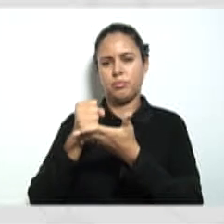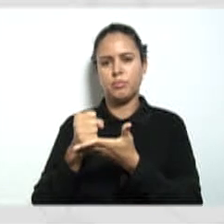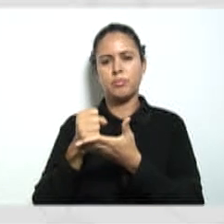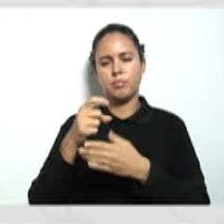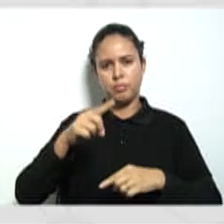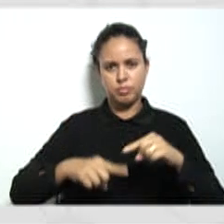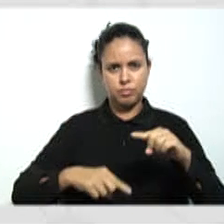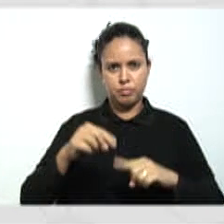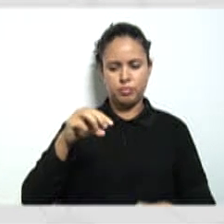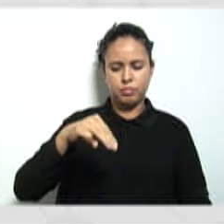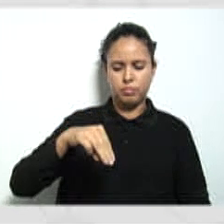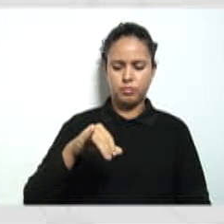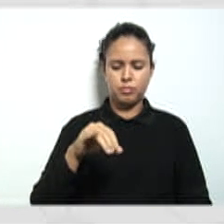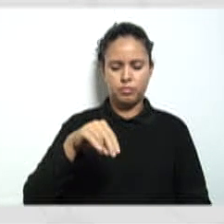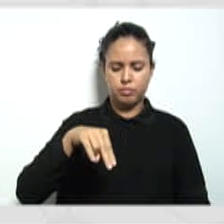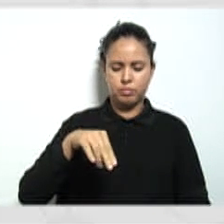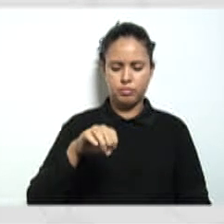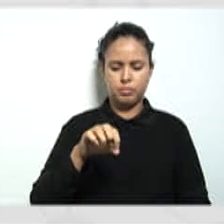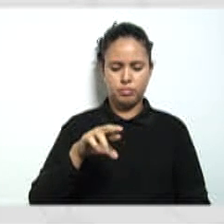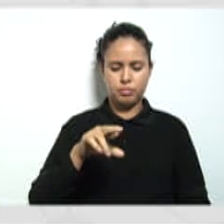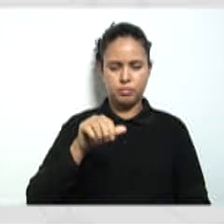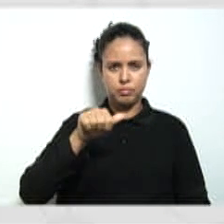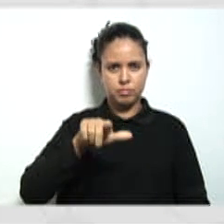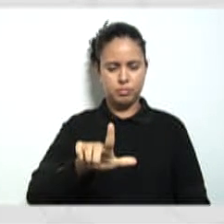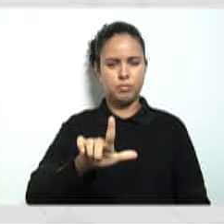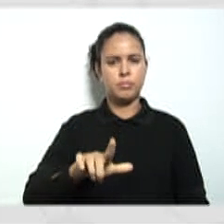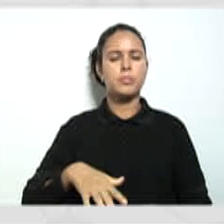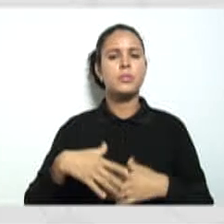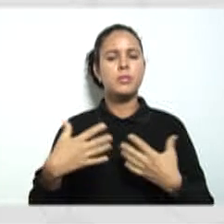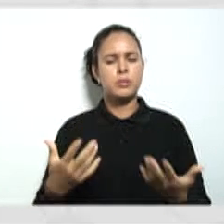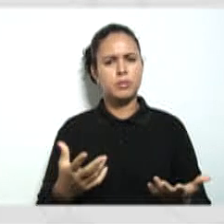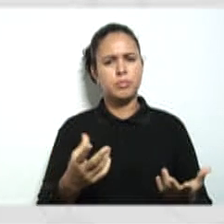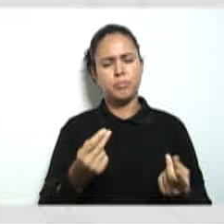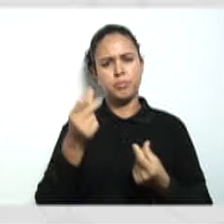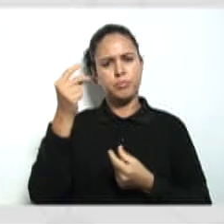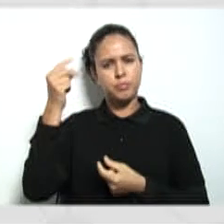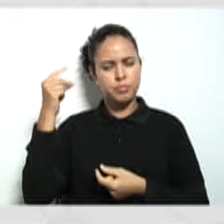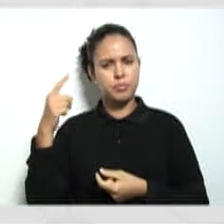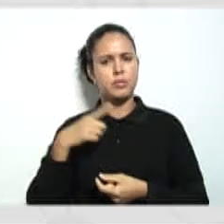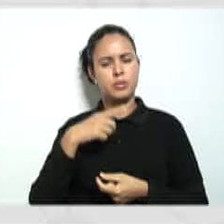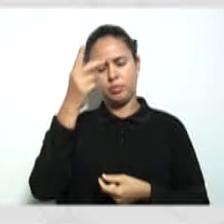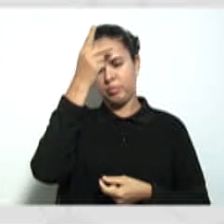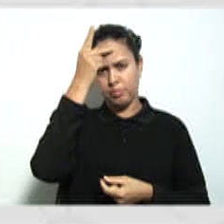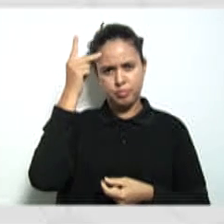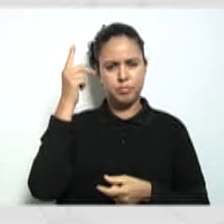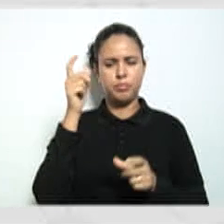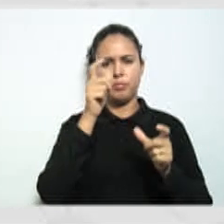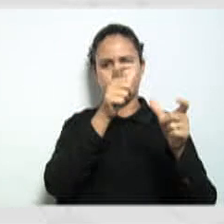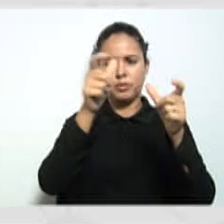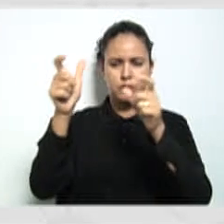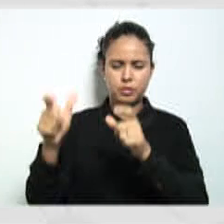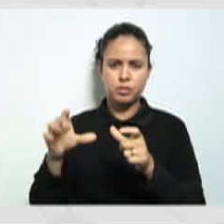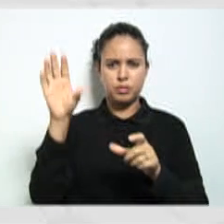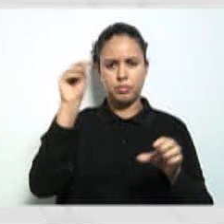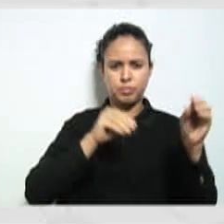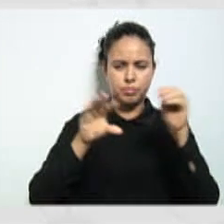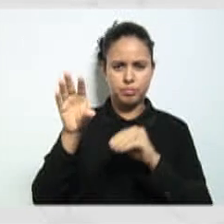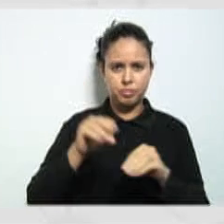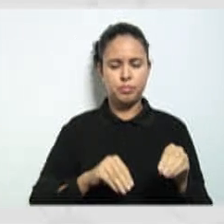minerais. Historicamente, os garimpeiros vêm de diversas regiões do país, atraídos pela cobiça e pela ideia